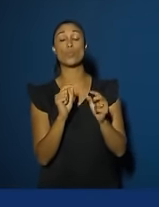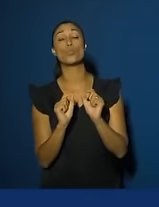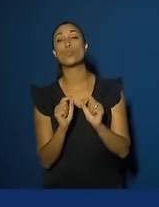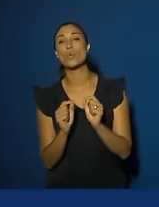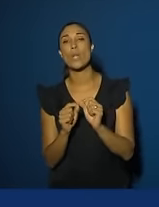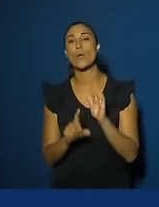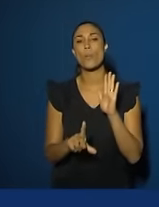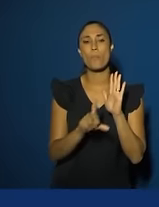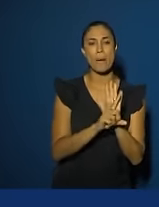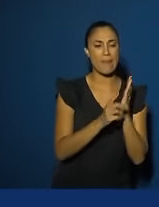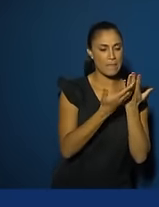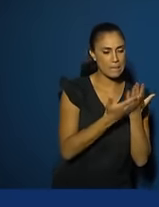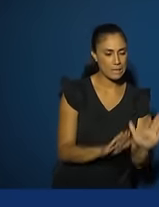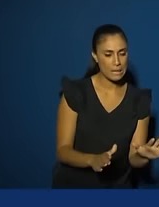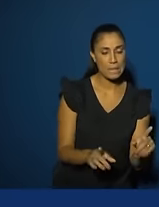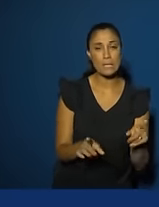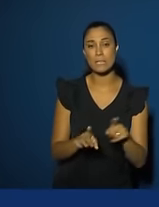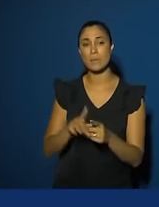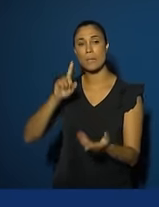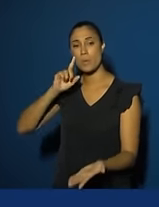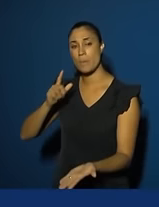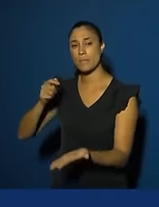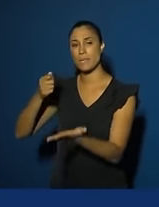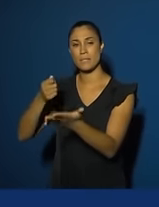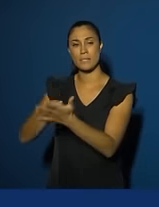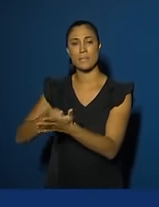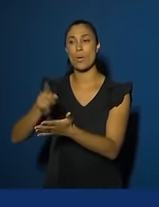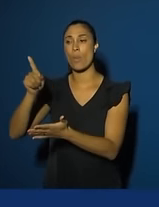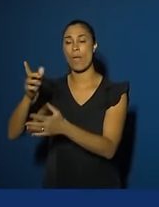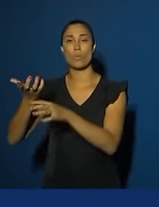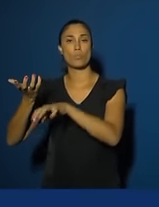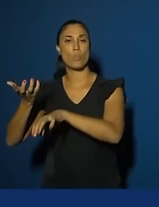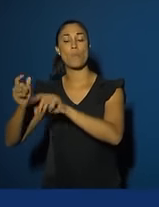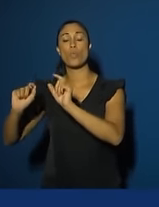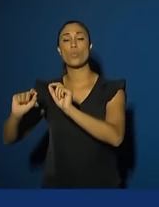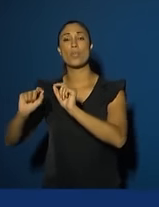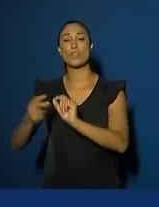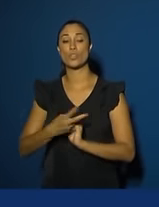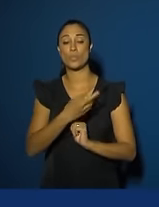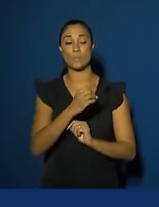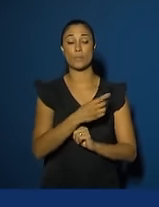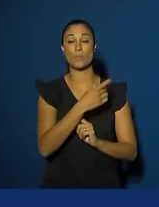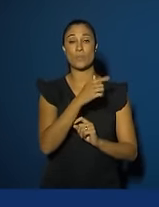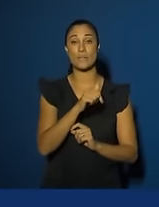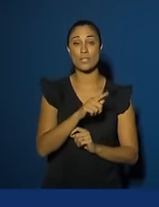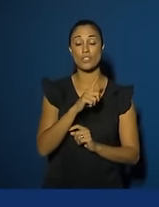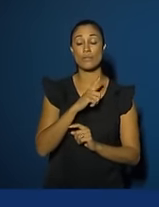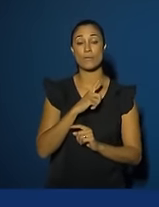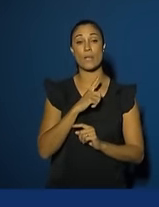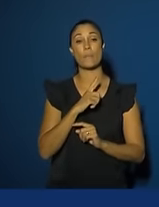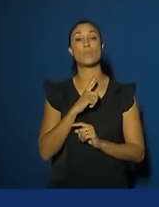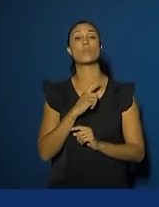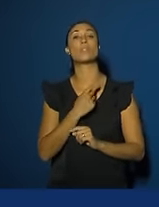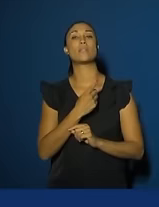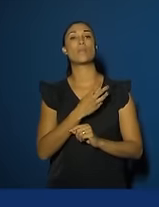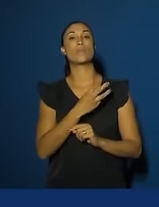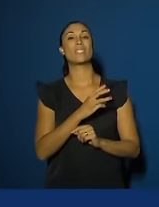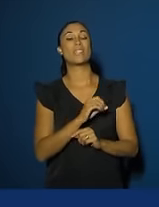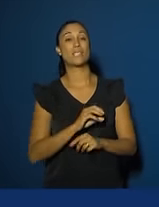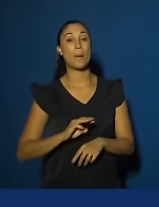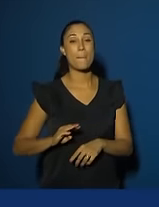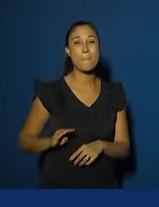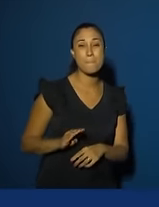derrubado e uma decisão por 6 A5 no Supremo de 2017 nós tivemos 130